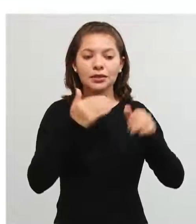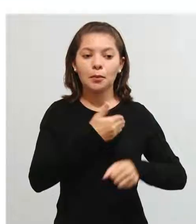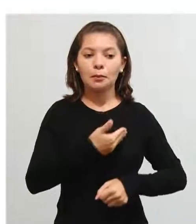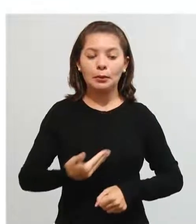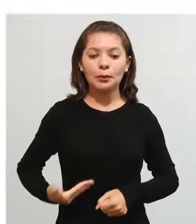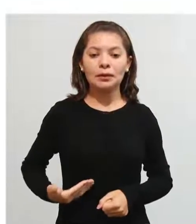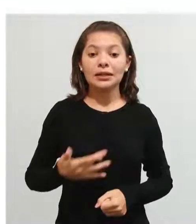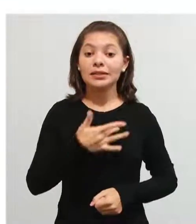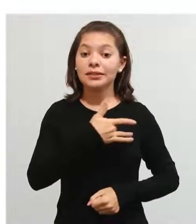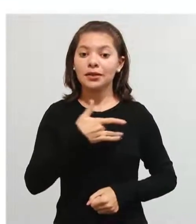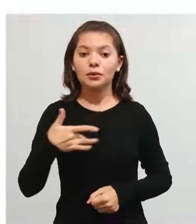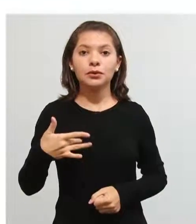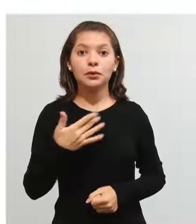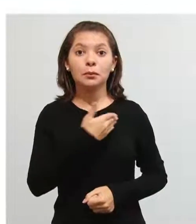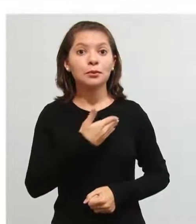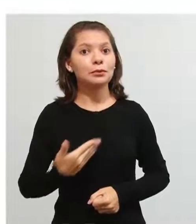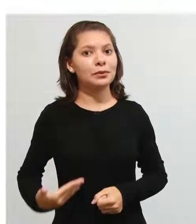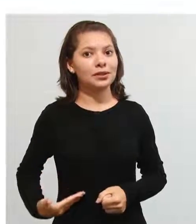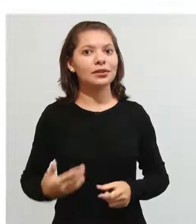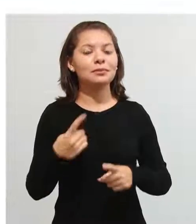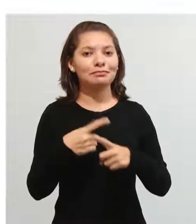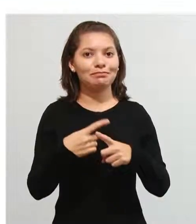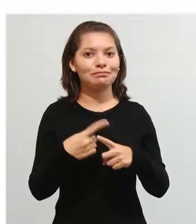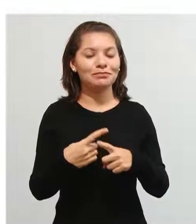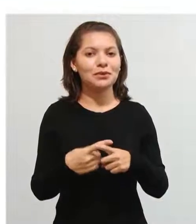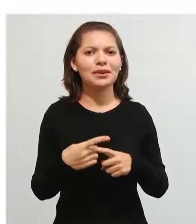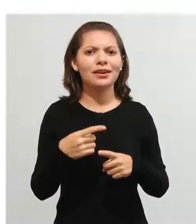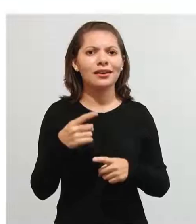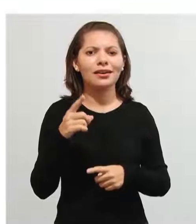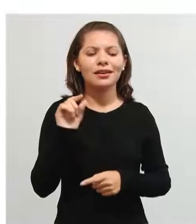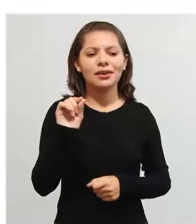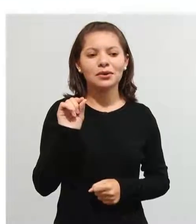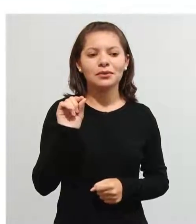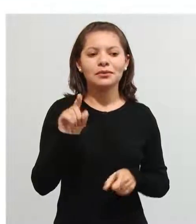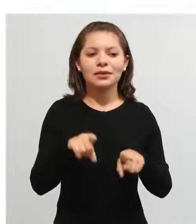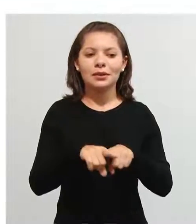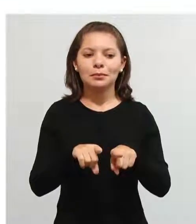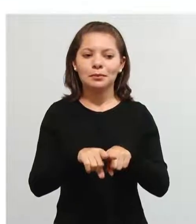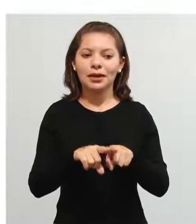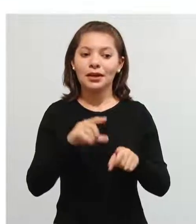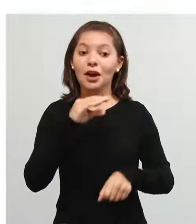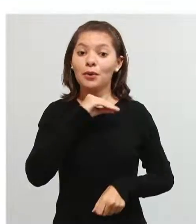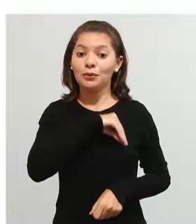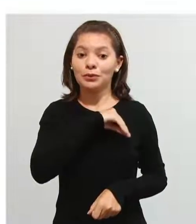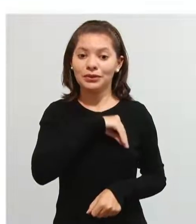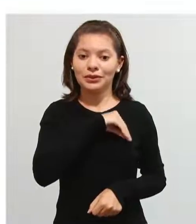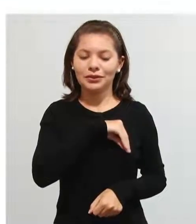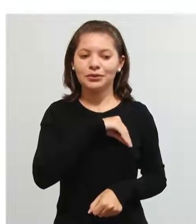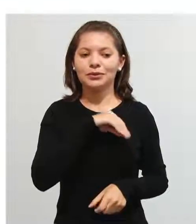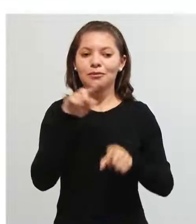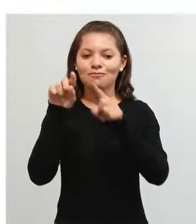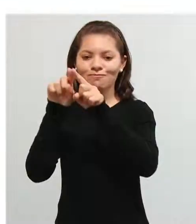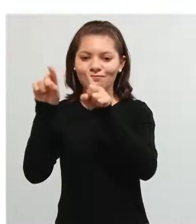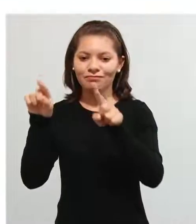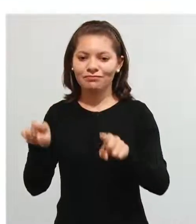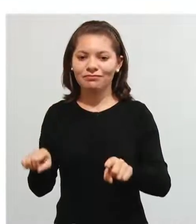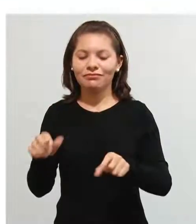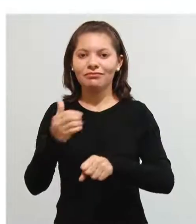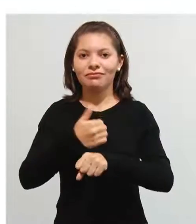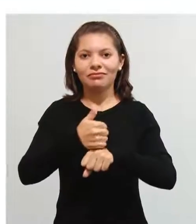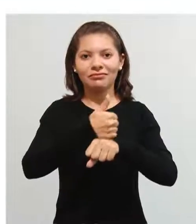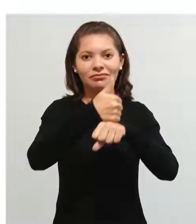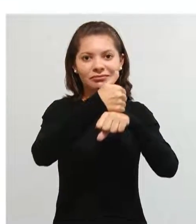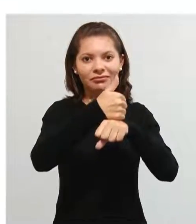pública e, por que não, também a remuneração de servidores públicos. Então, da mesma forma que as